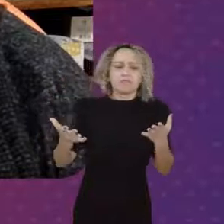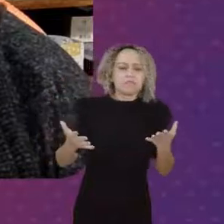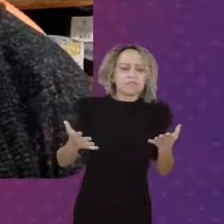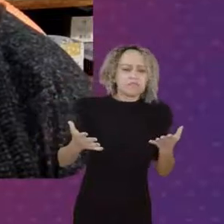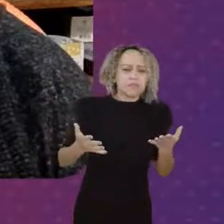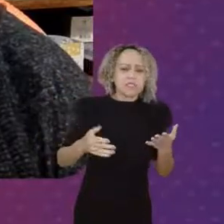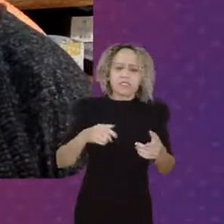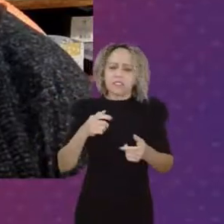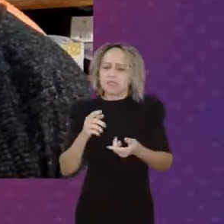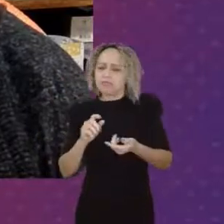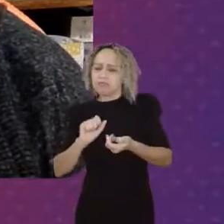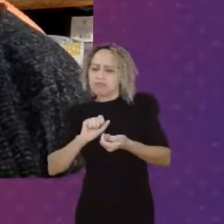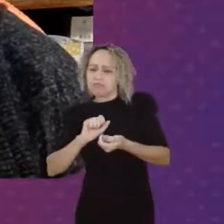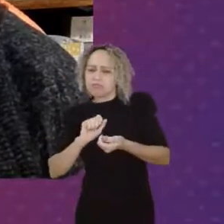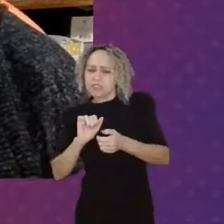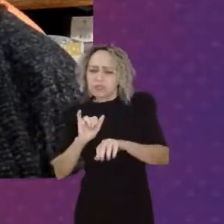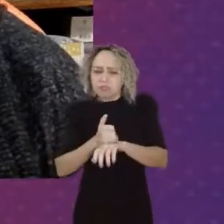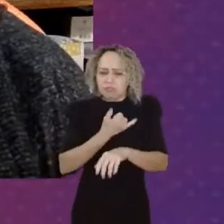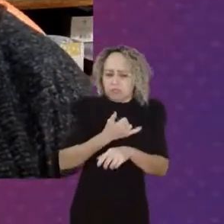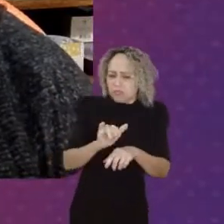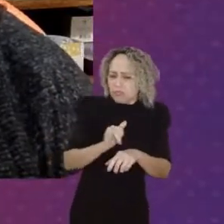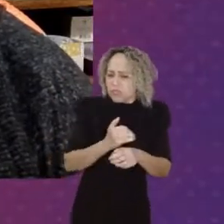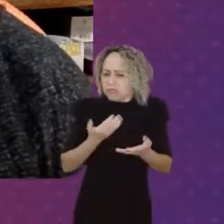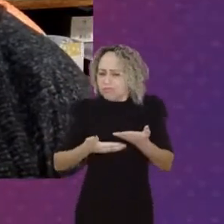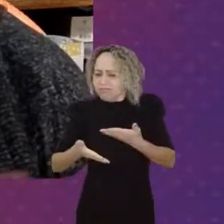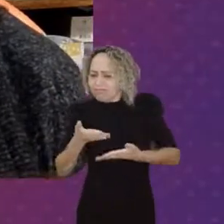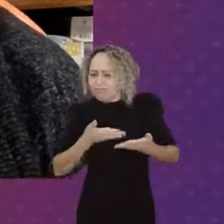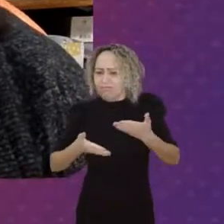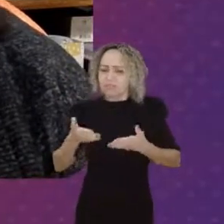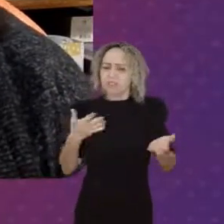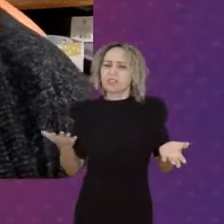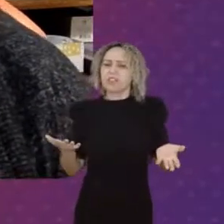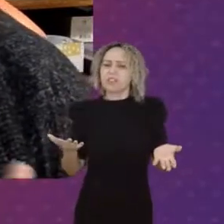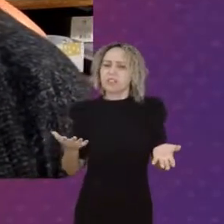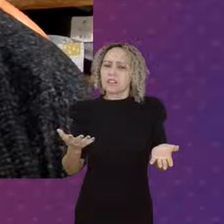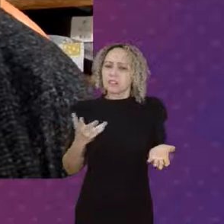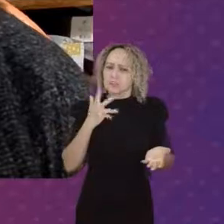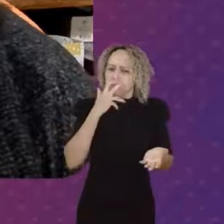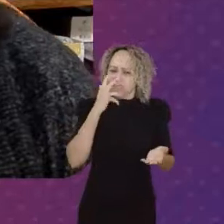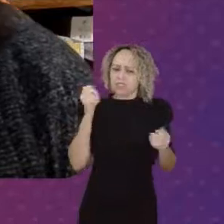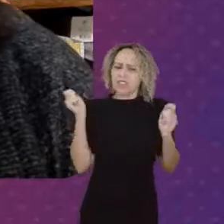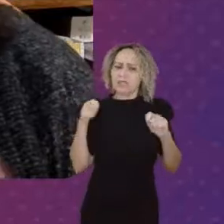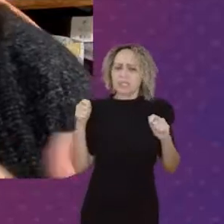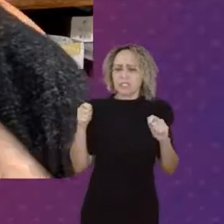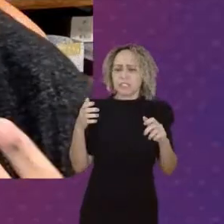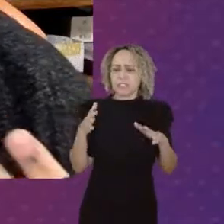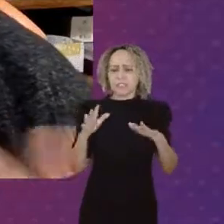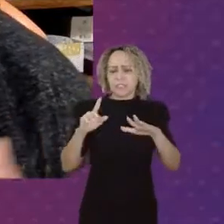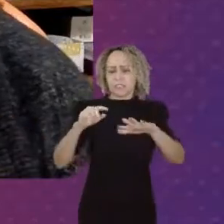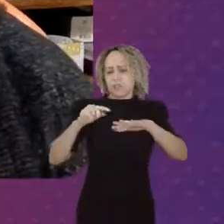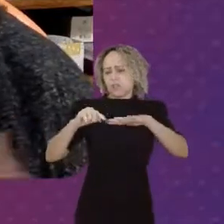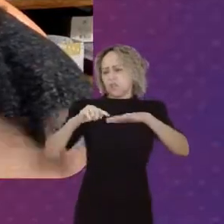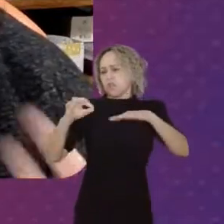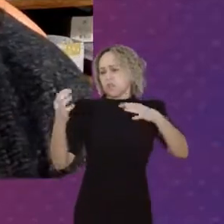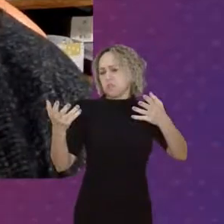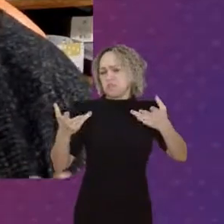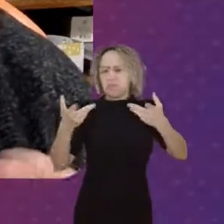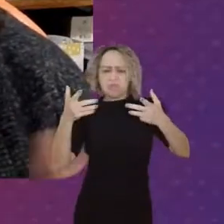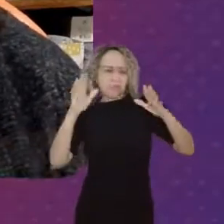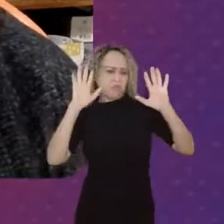suas articulações, né? É como se a gente precisasse ter unhas feitas, cabelo sedoso,